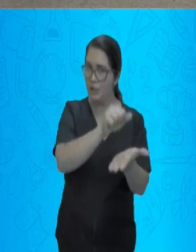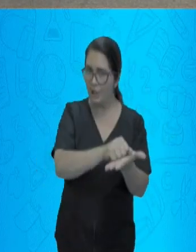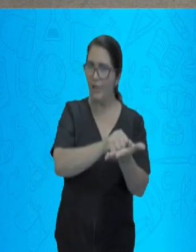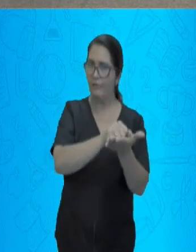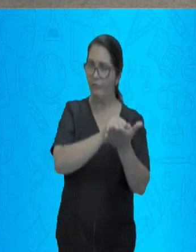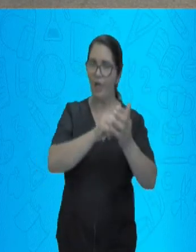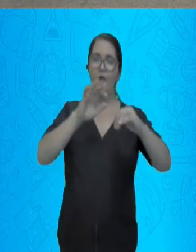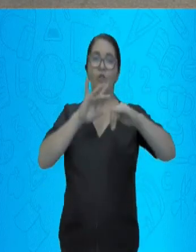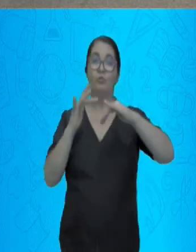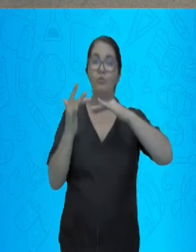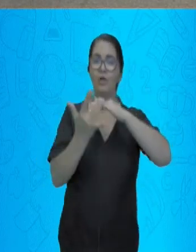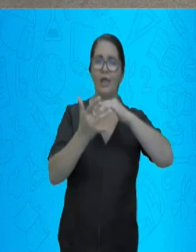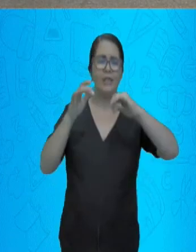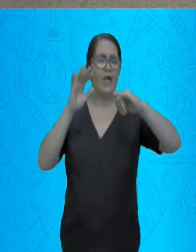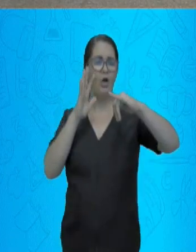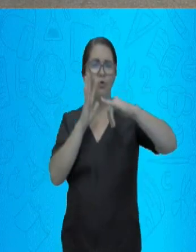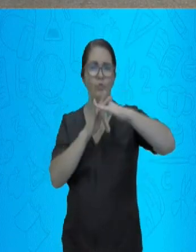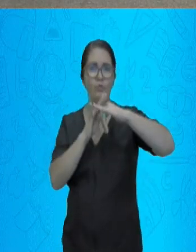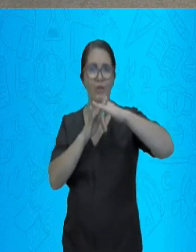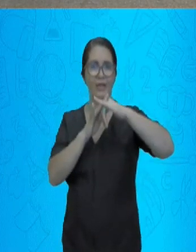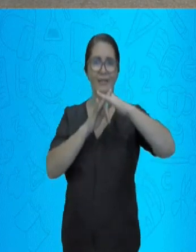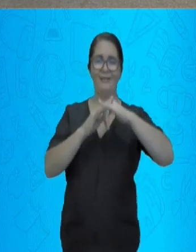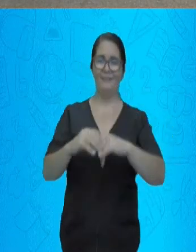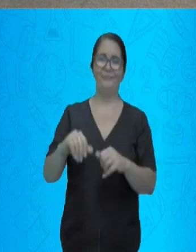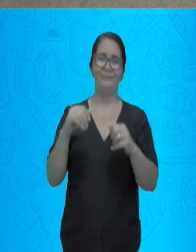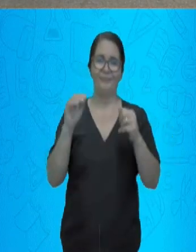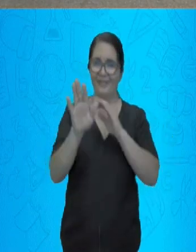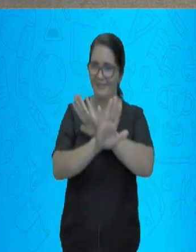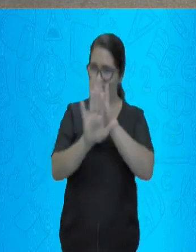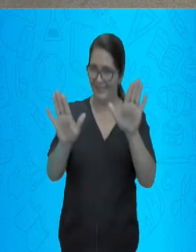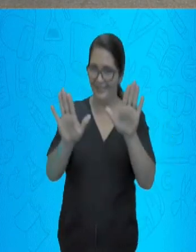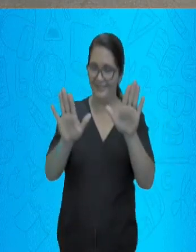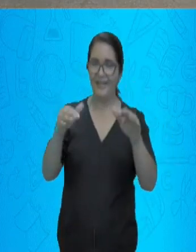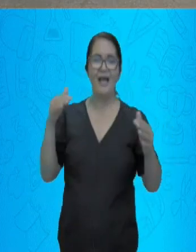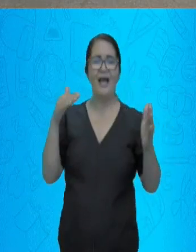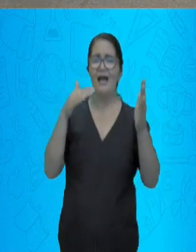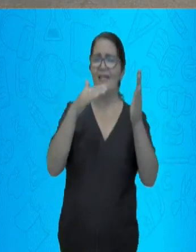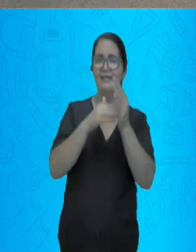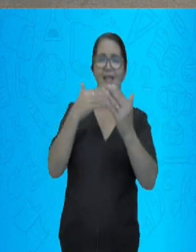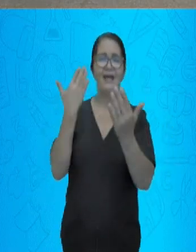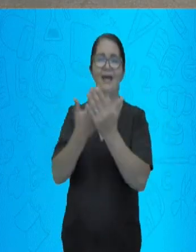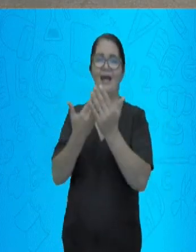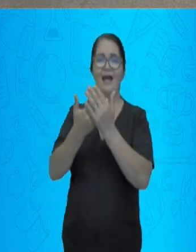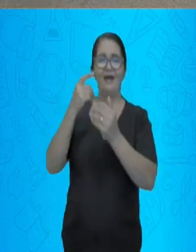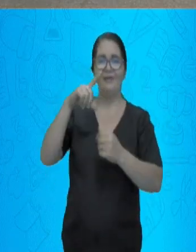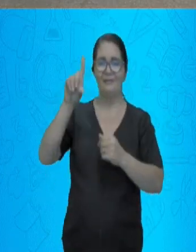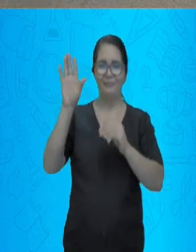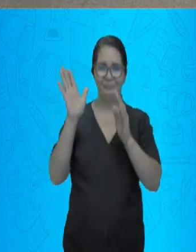YouTube SMED-GV. Bye, bye! Te espero na próxima aula!